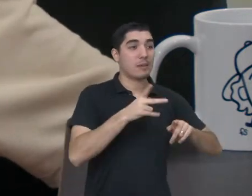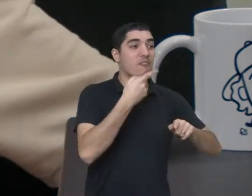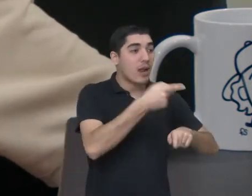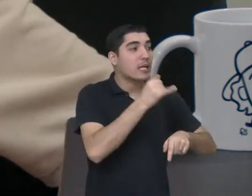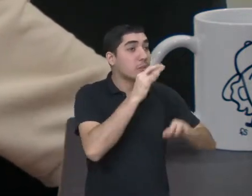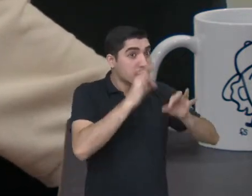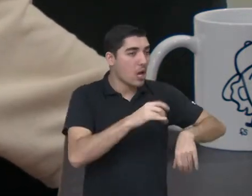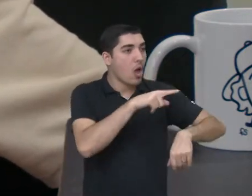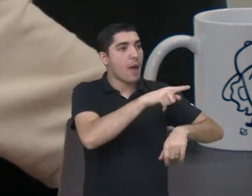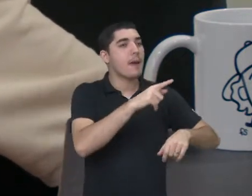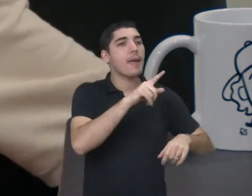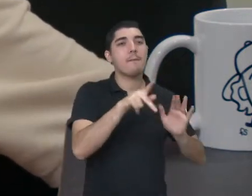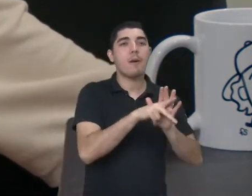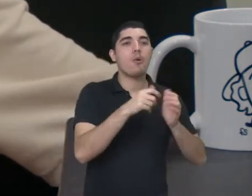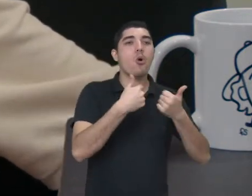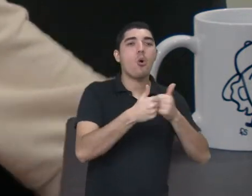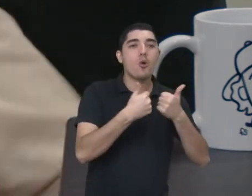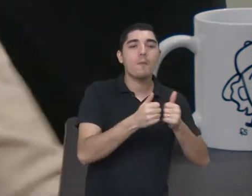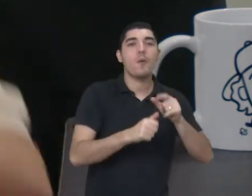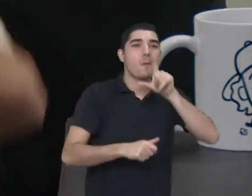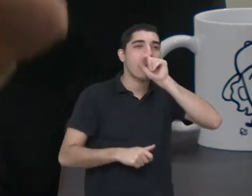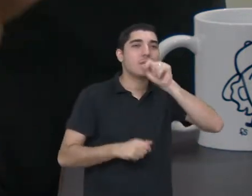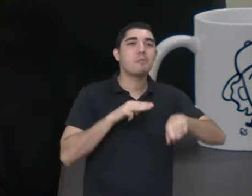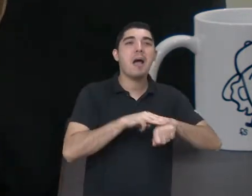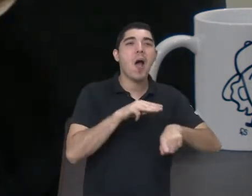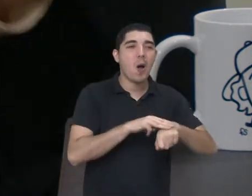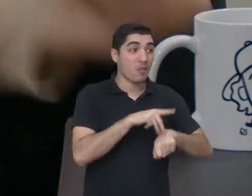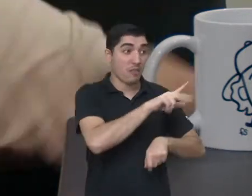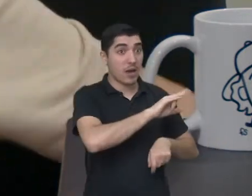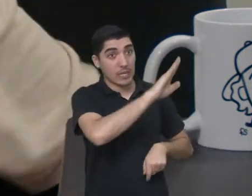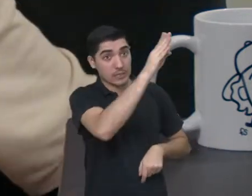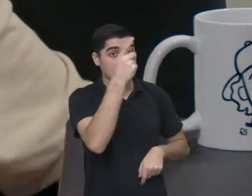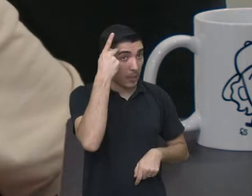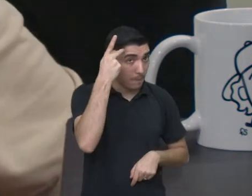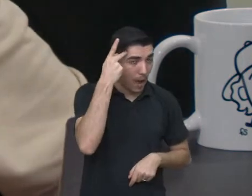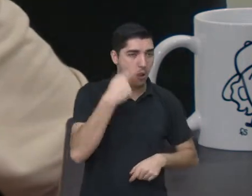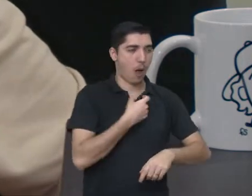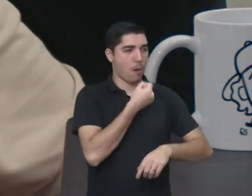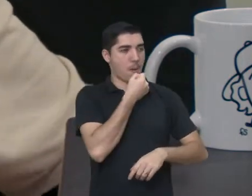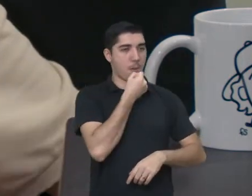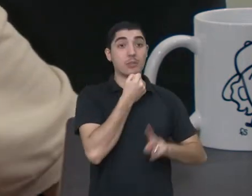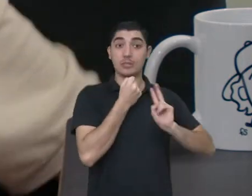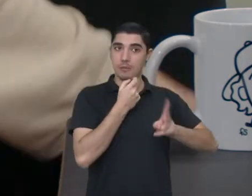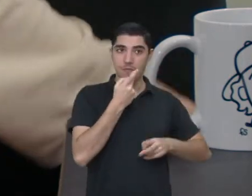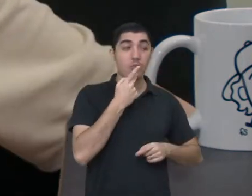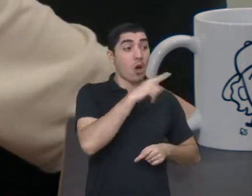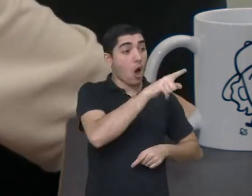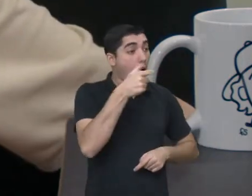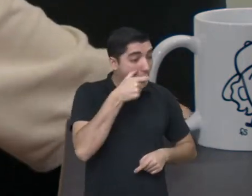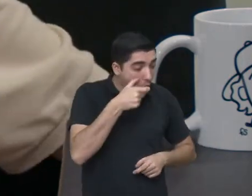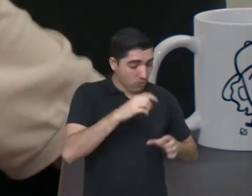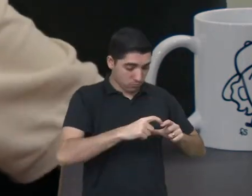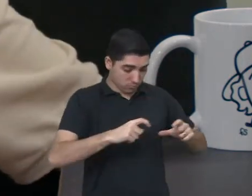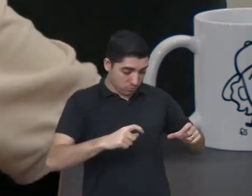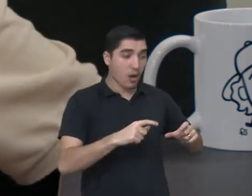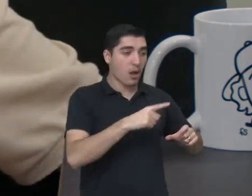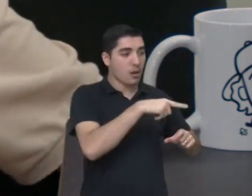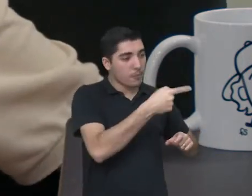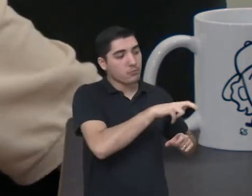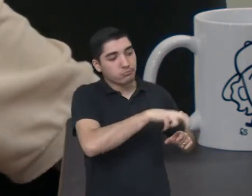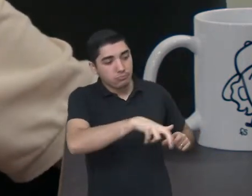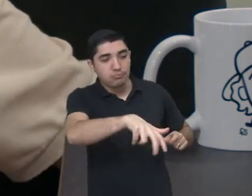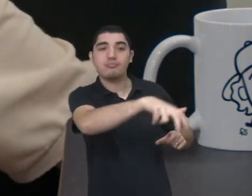foi locutor da Rodoviária Velha, é isso? Como é que foi isso? Eu tinha 18 anos e queria tirar a carta do motorista. O papai tinha